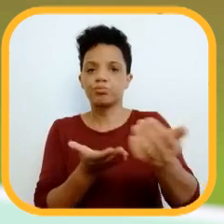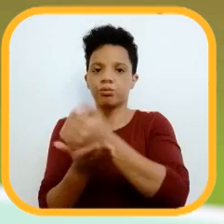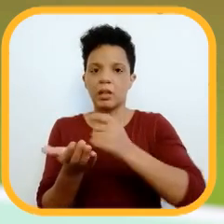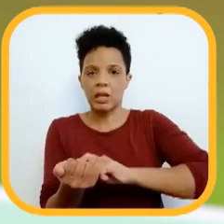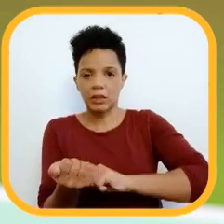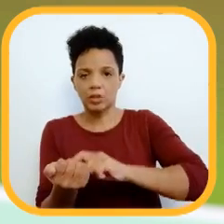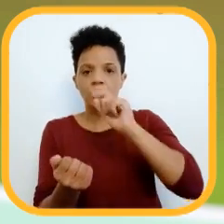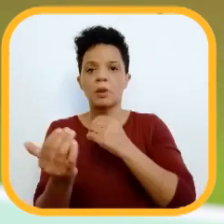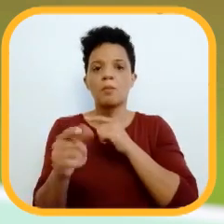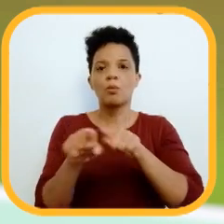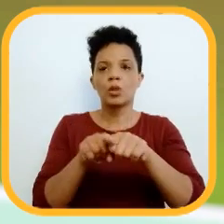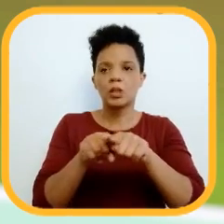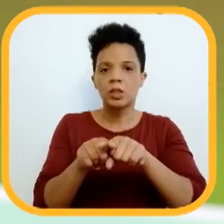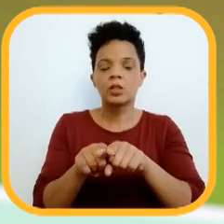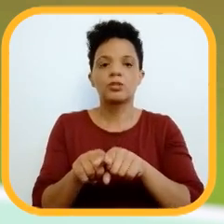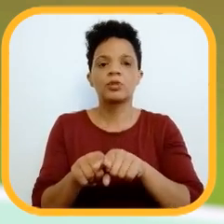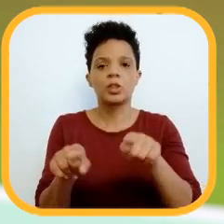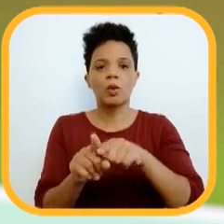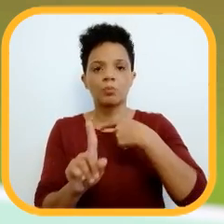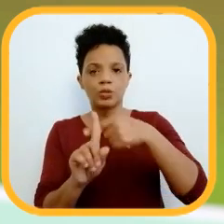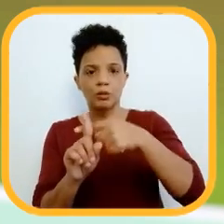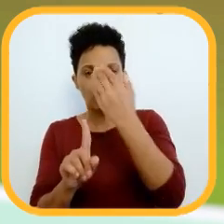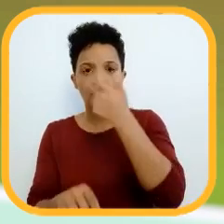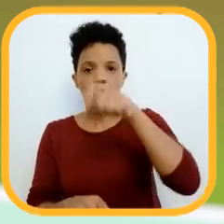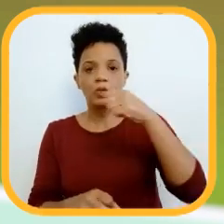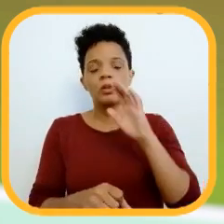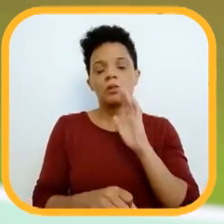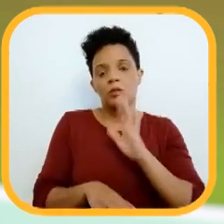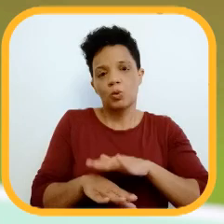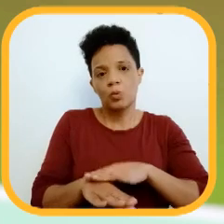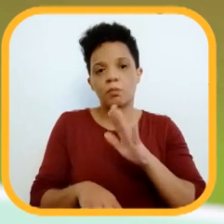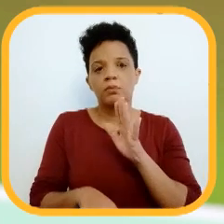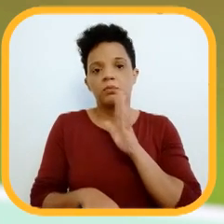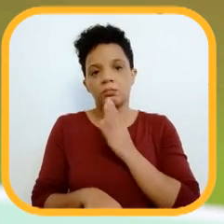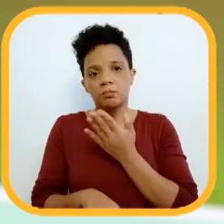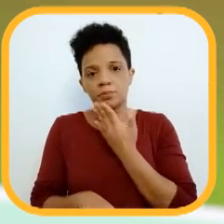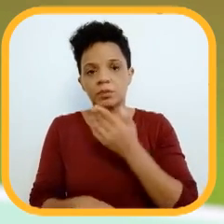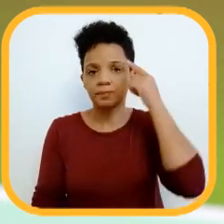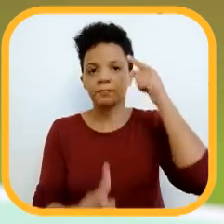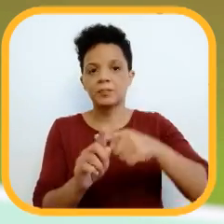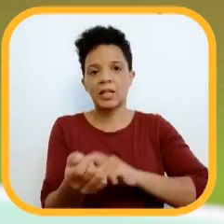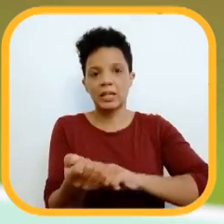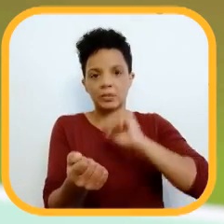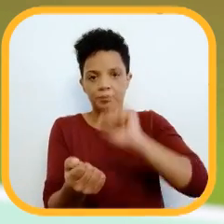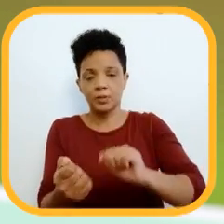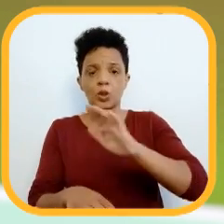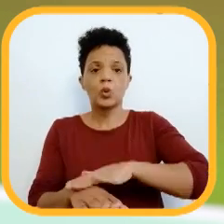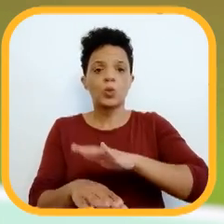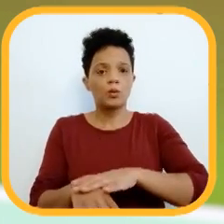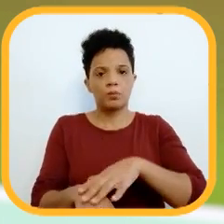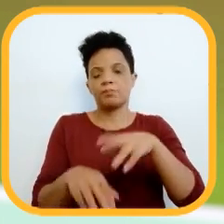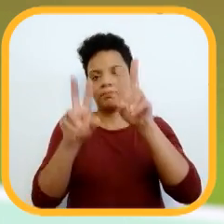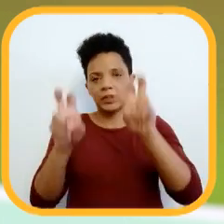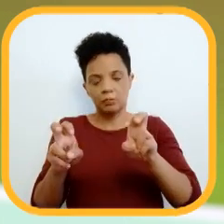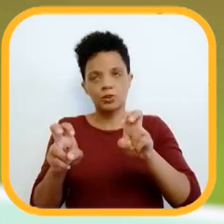dados étnicos e ter políticas de discriminação positiva de pessoas em função da sua pertença étnica